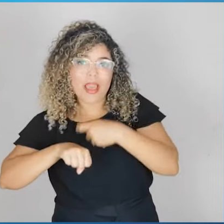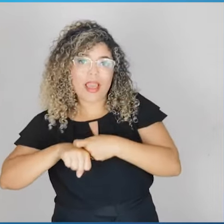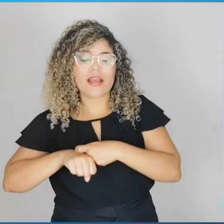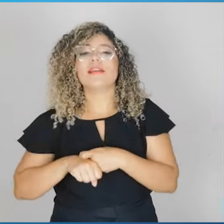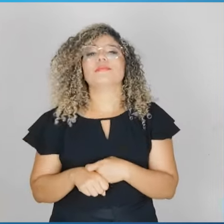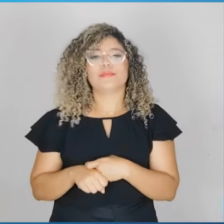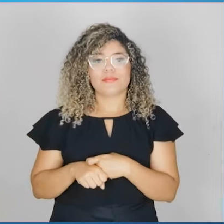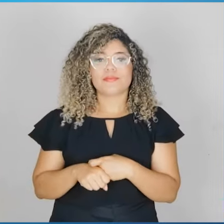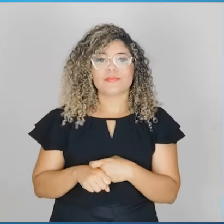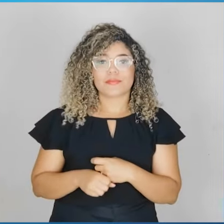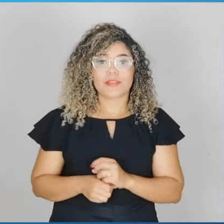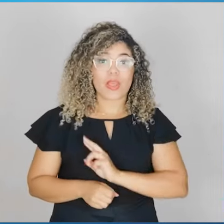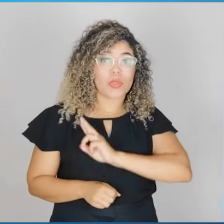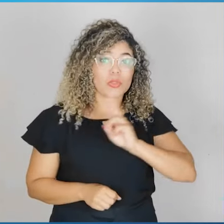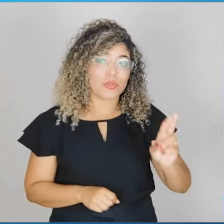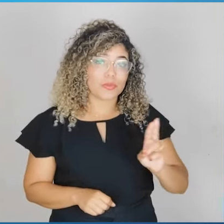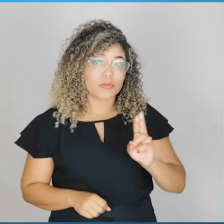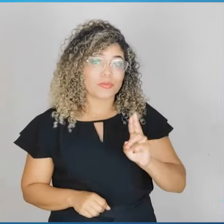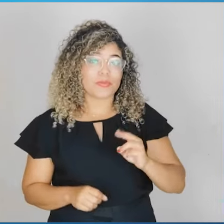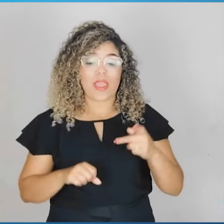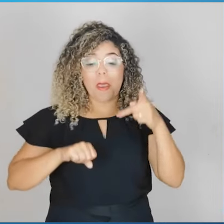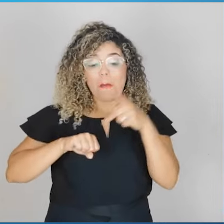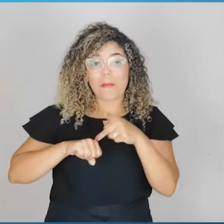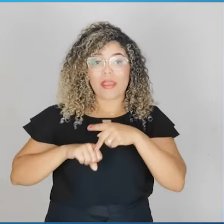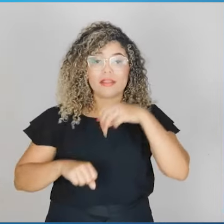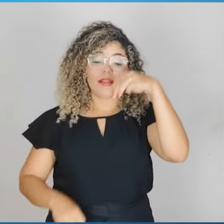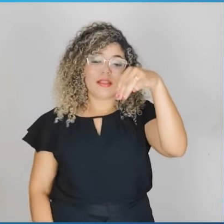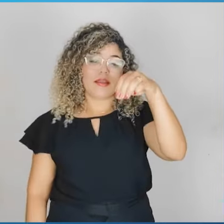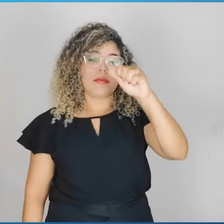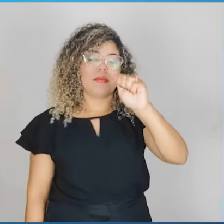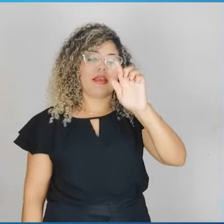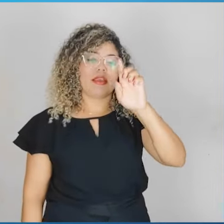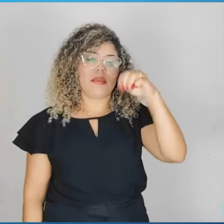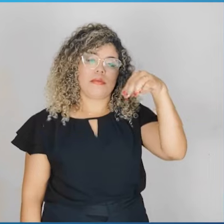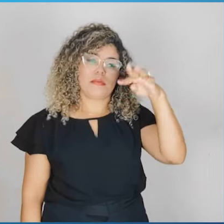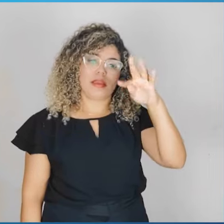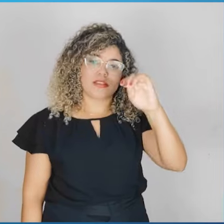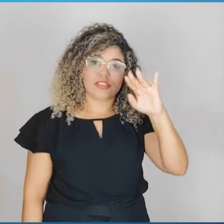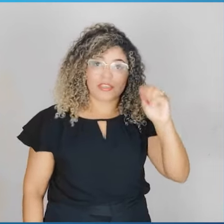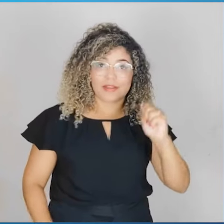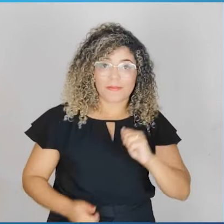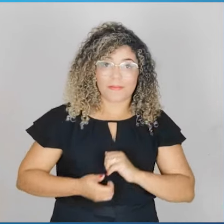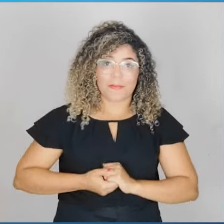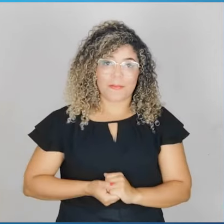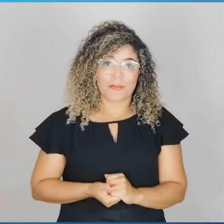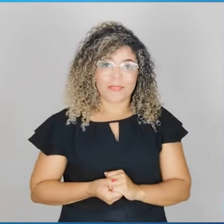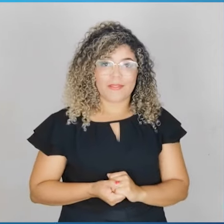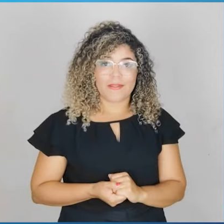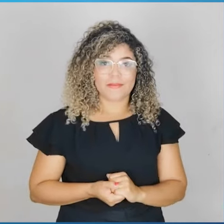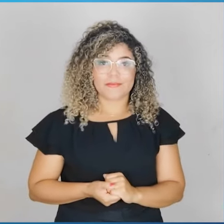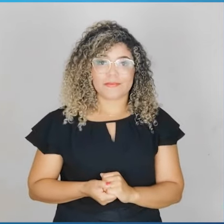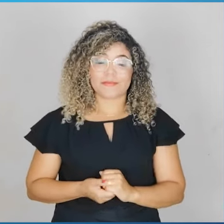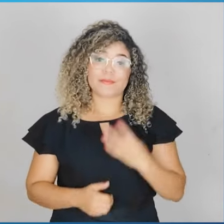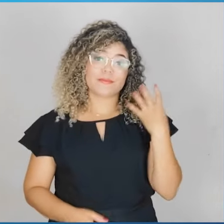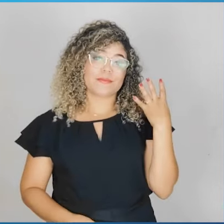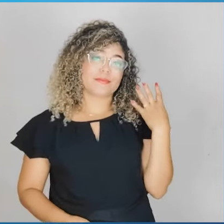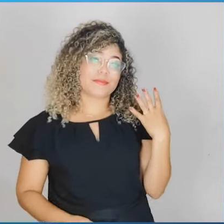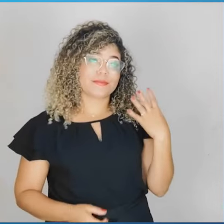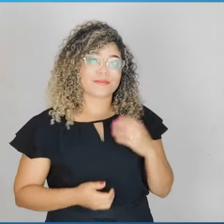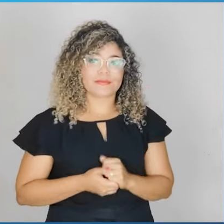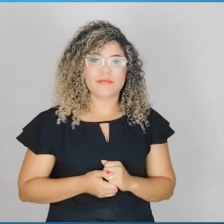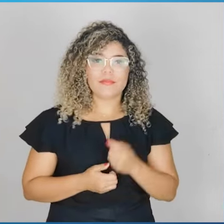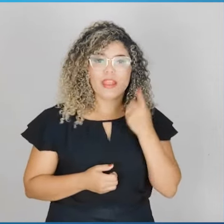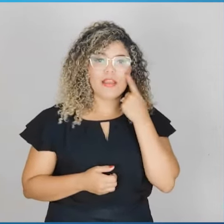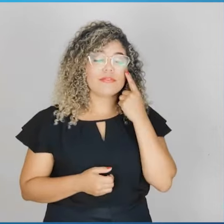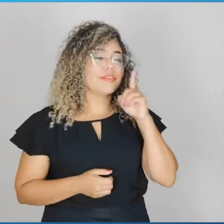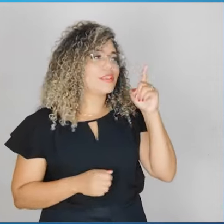vulcânicas, também chamadas de rochas magmáticas vulcânicas. 4. A imagem ao